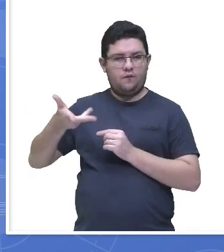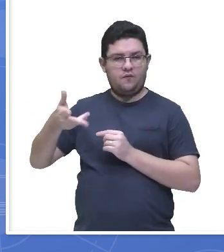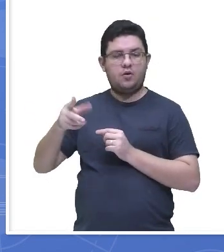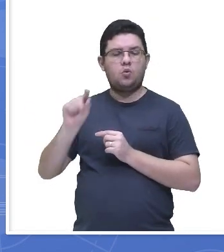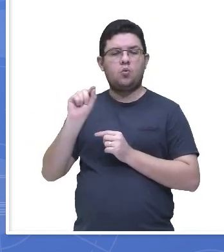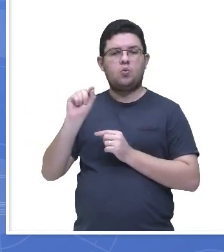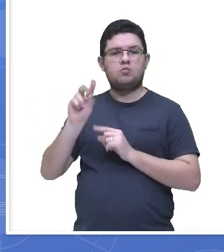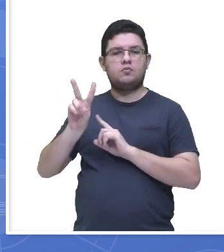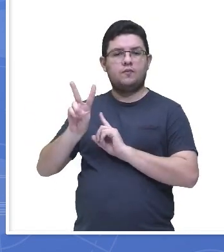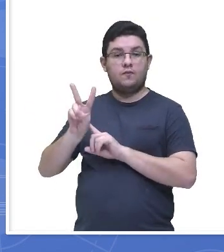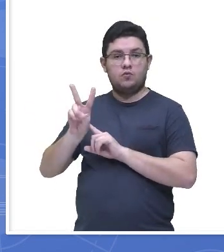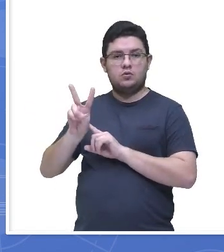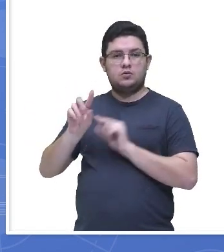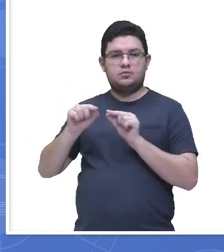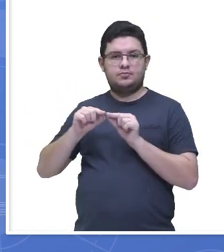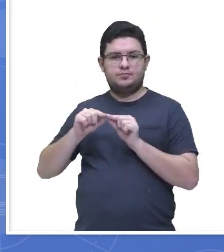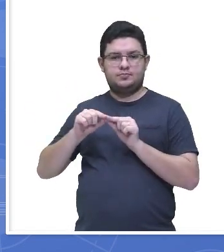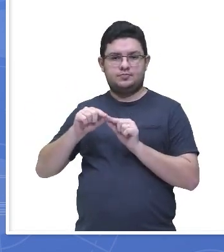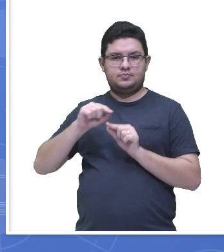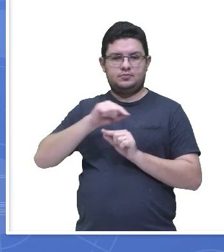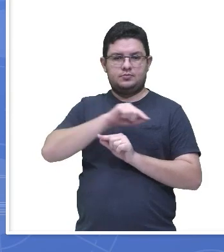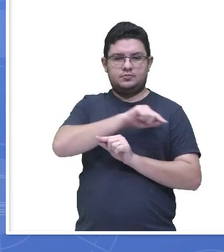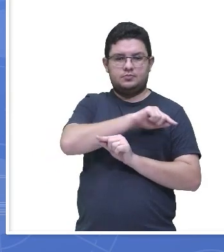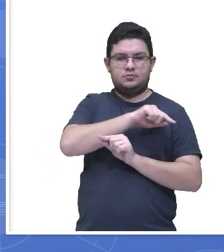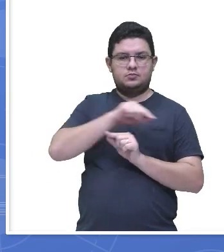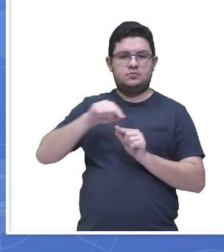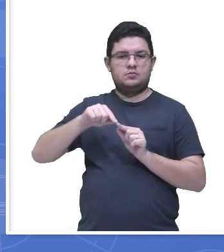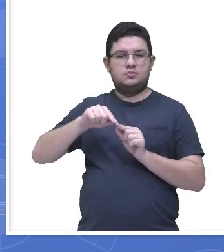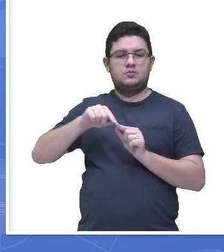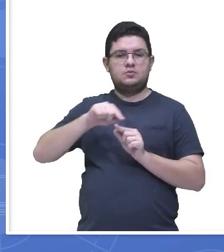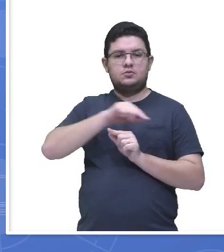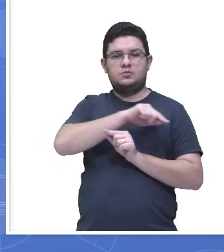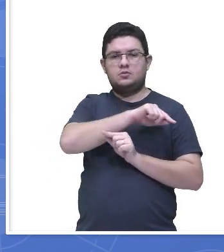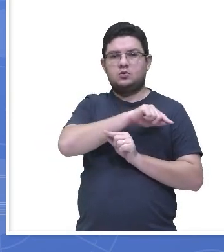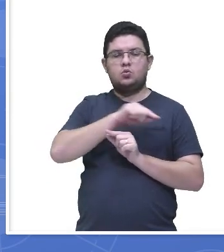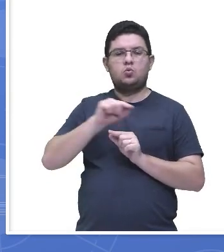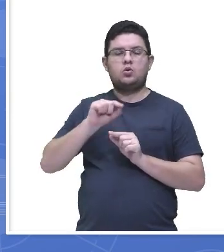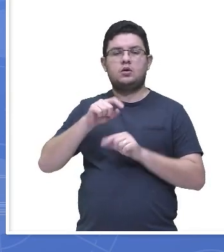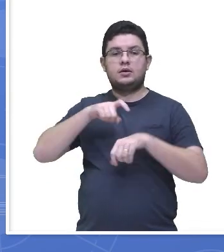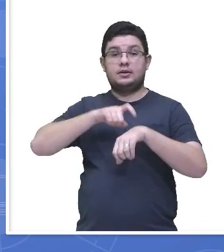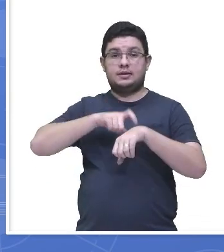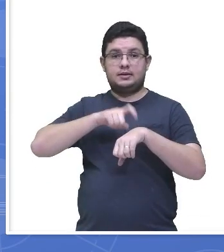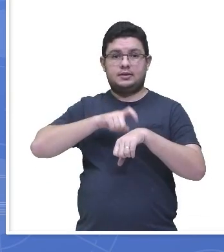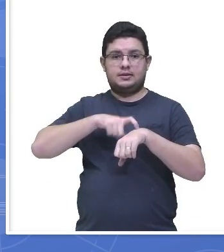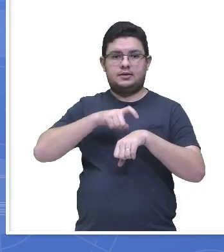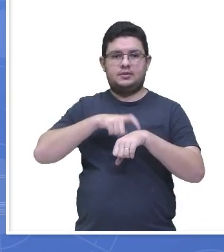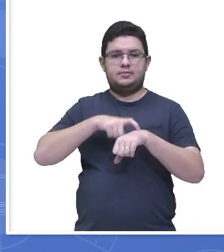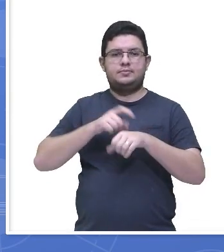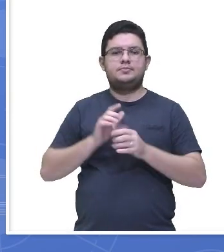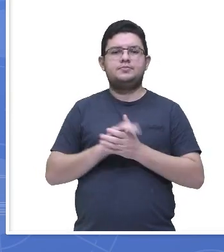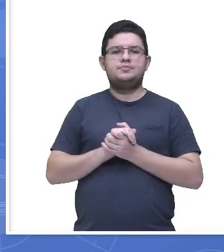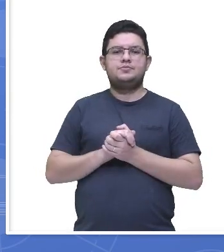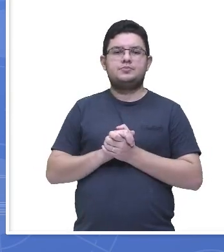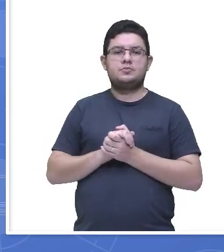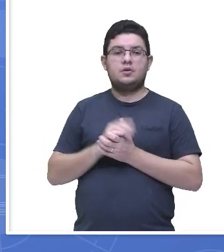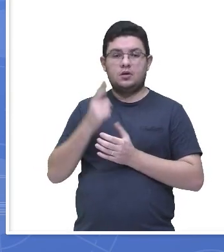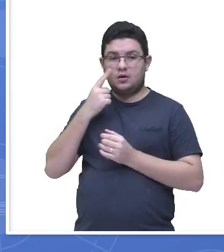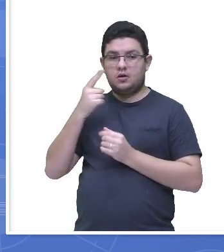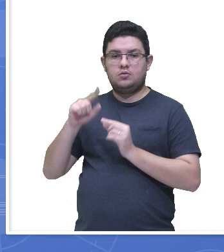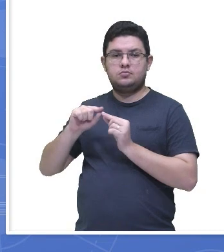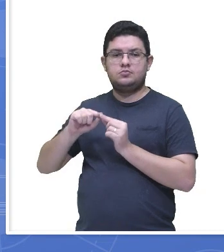função do tempo. A velocidade, como já foi dito no movimento uniforme, ela é constante em todo o decorrer do